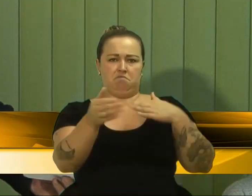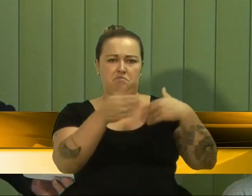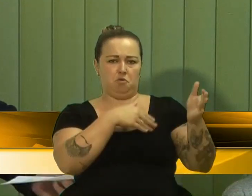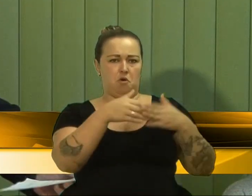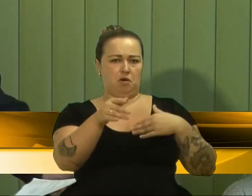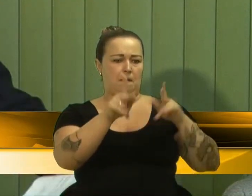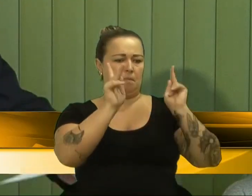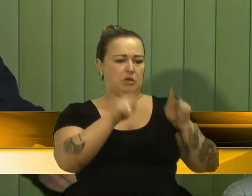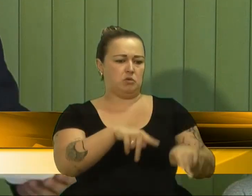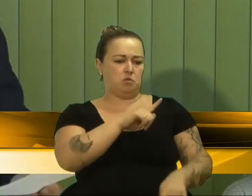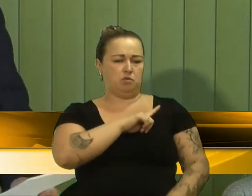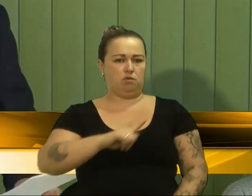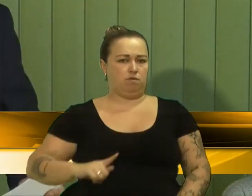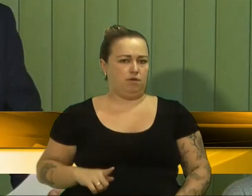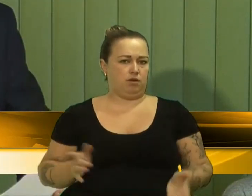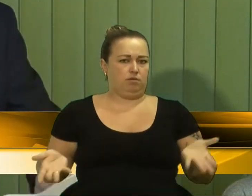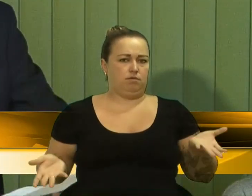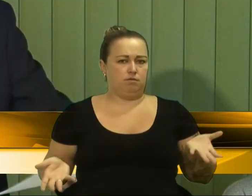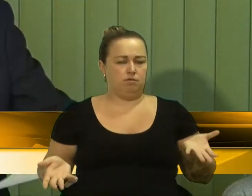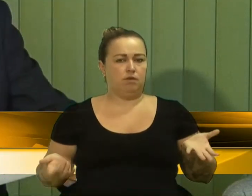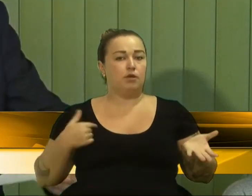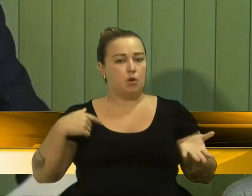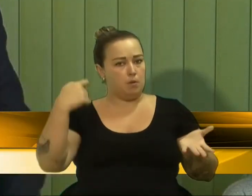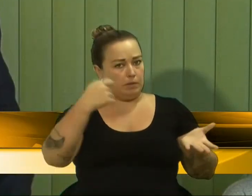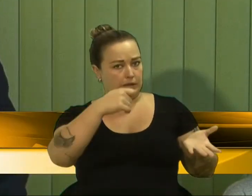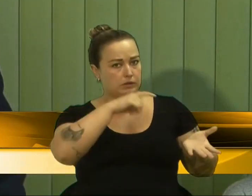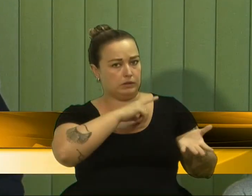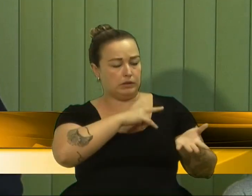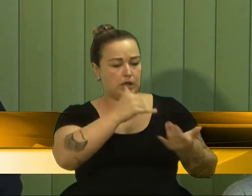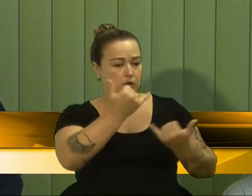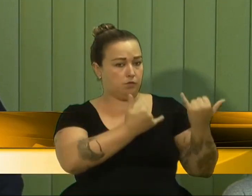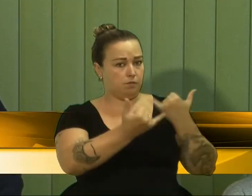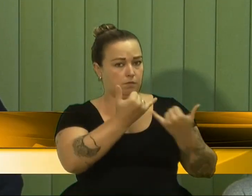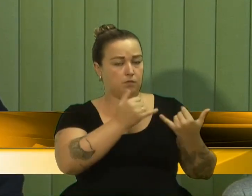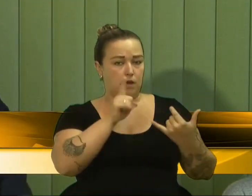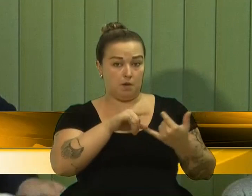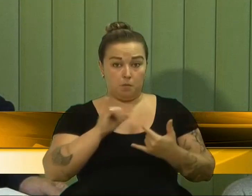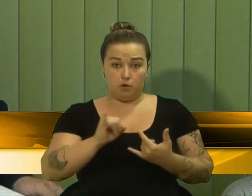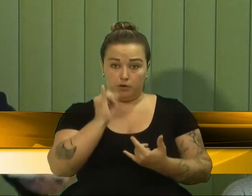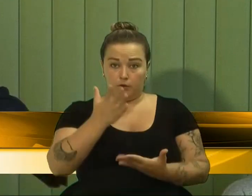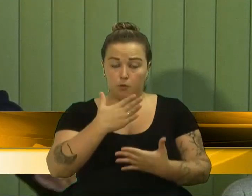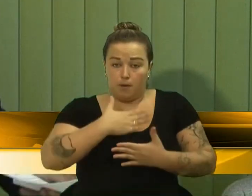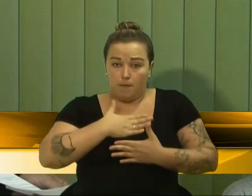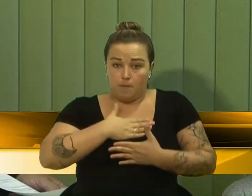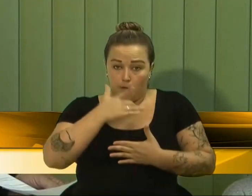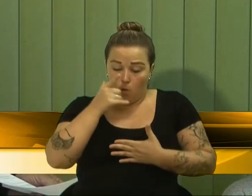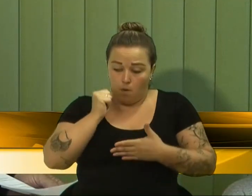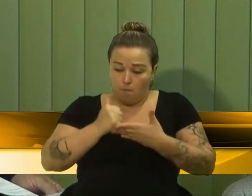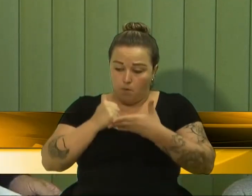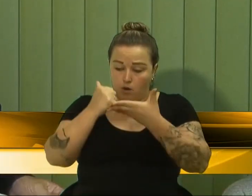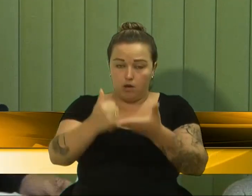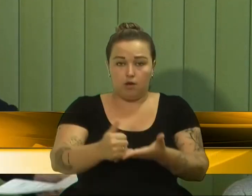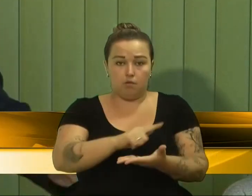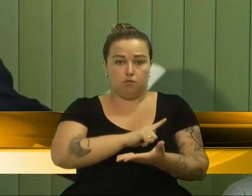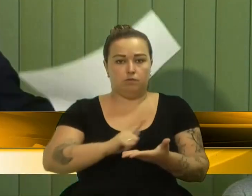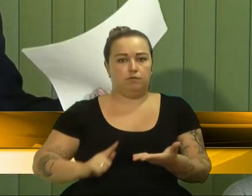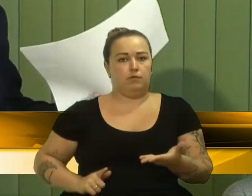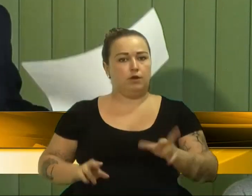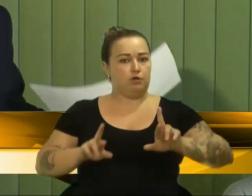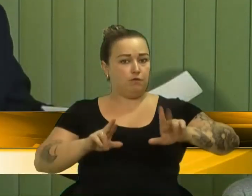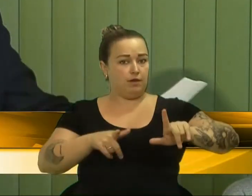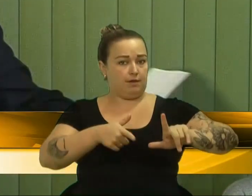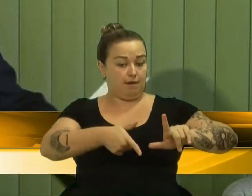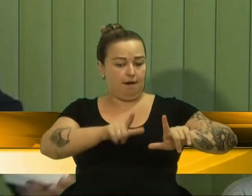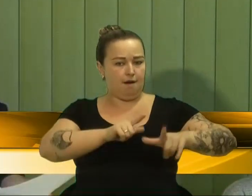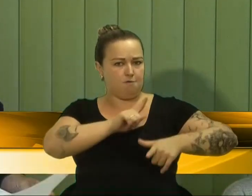no governo. E eu preciso ter esses subsídios, e esses subsídios são importantes para mim, para colaborar com o governo. A diferença é que no governo